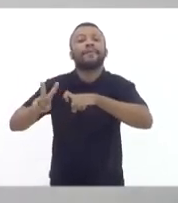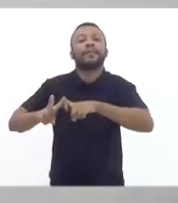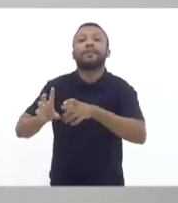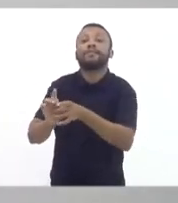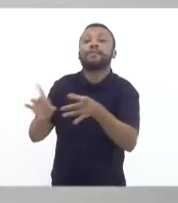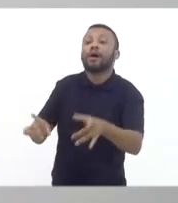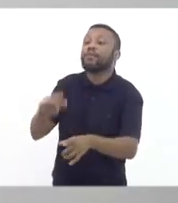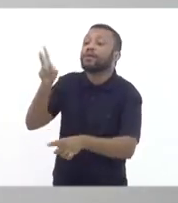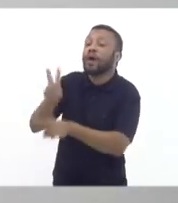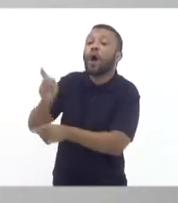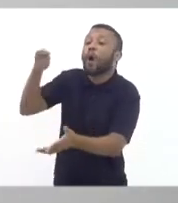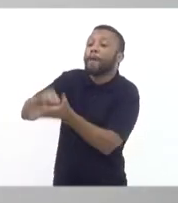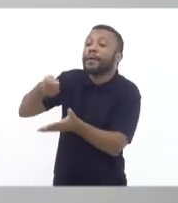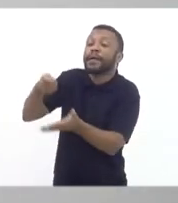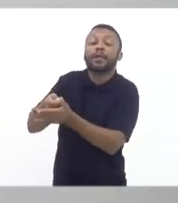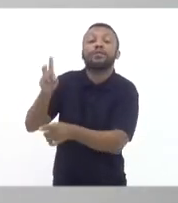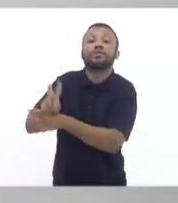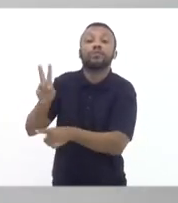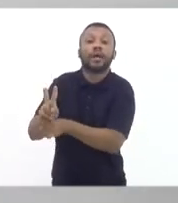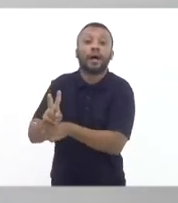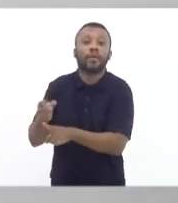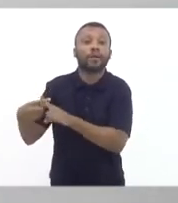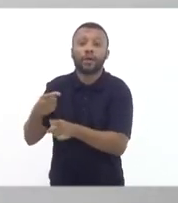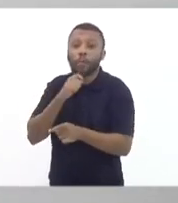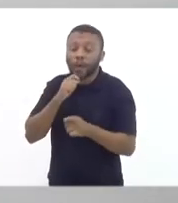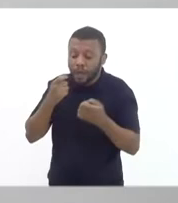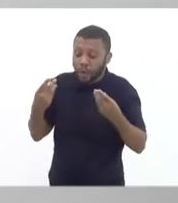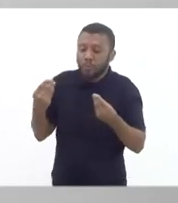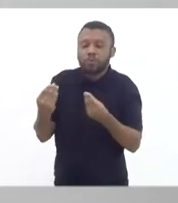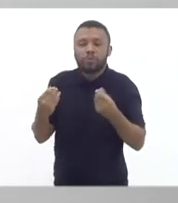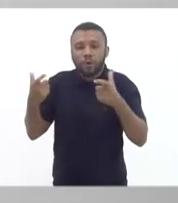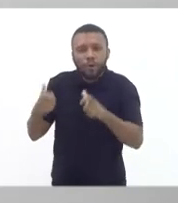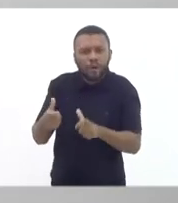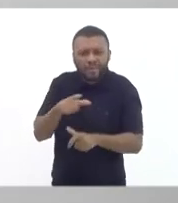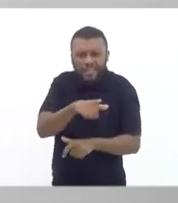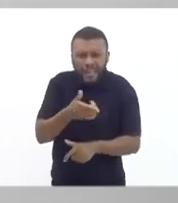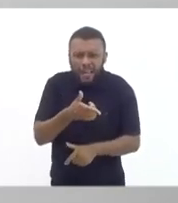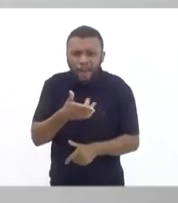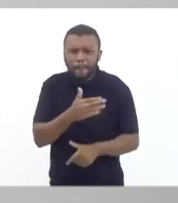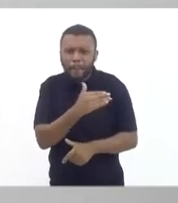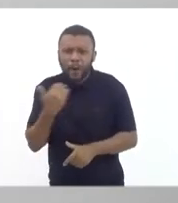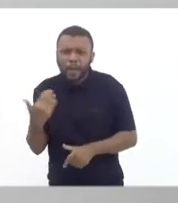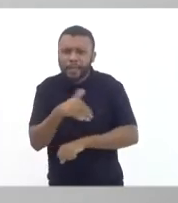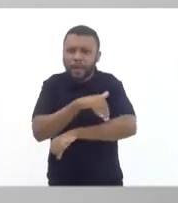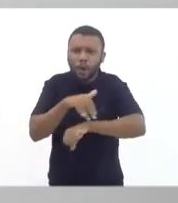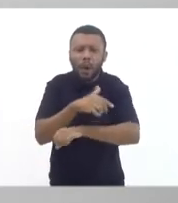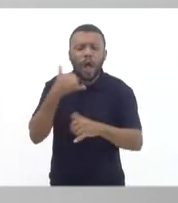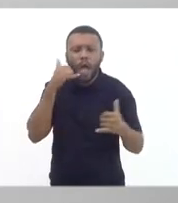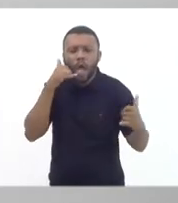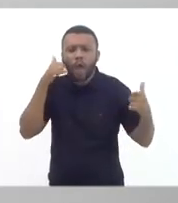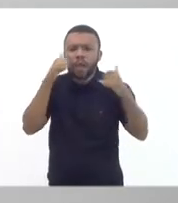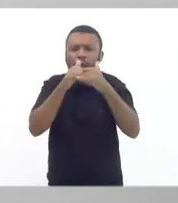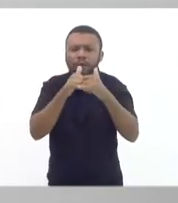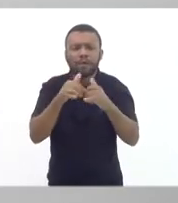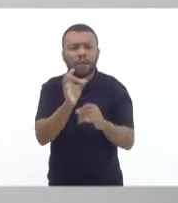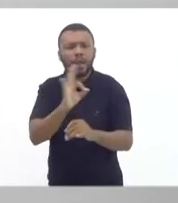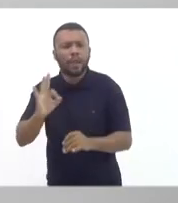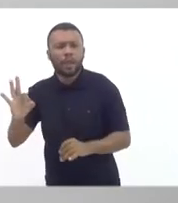Você vai ter que cuidar. Porque eu não tenho mais aonde tirar. E eu vou deixar um animal morrer na rua? Eu ligo para todo mundo, ninguém pode atender a